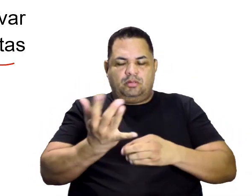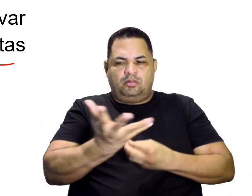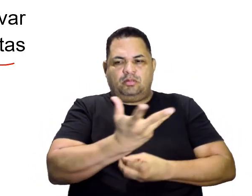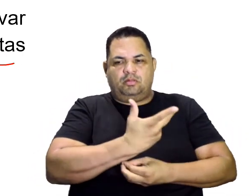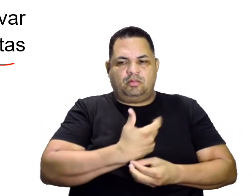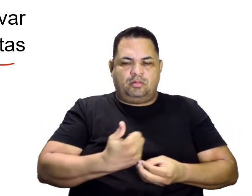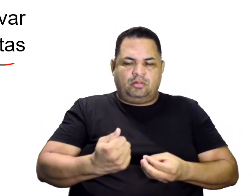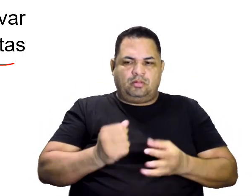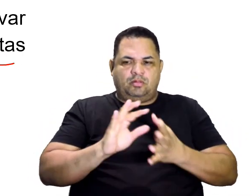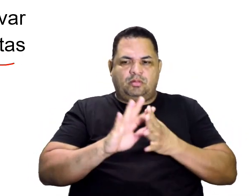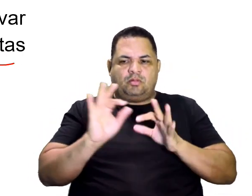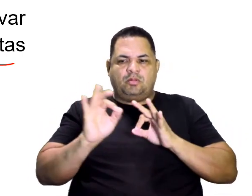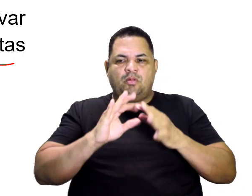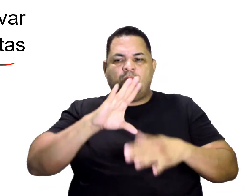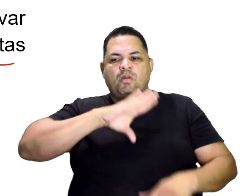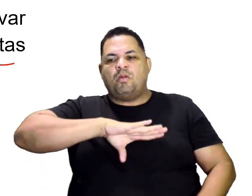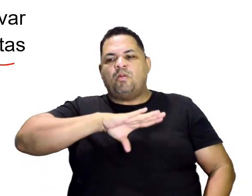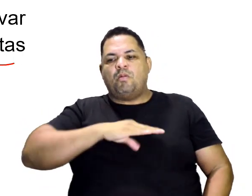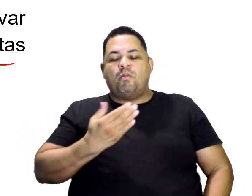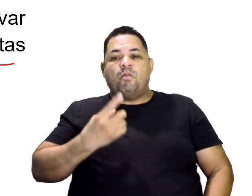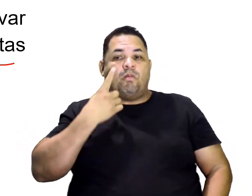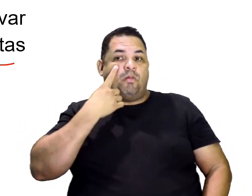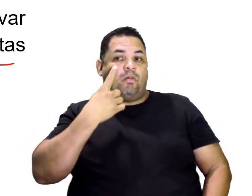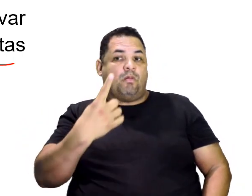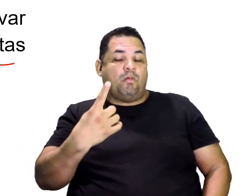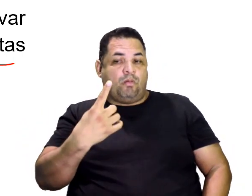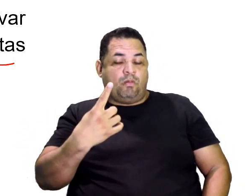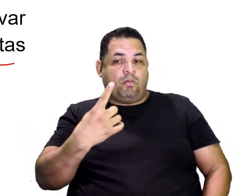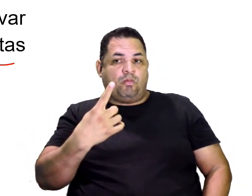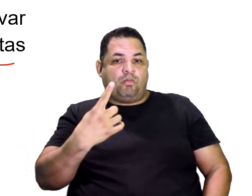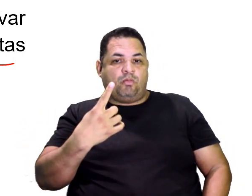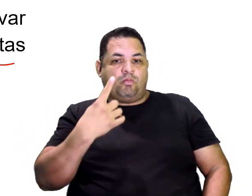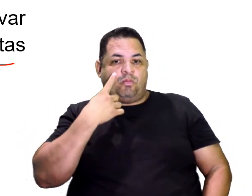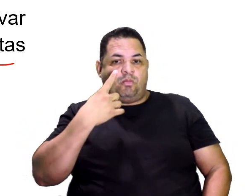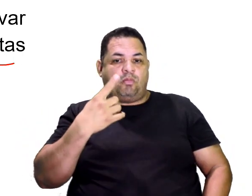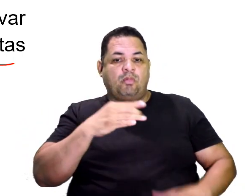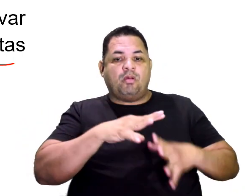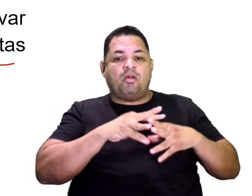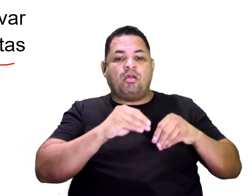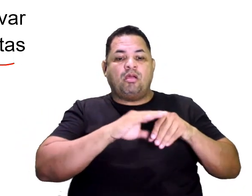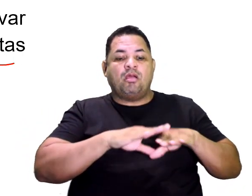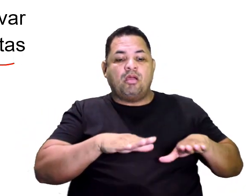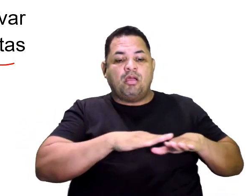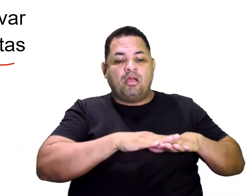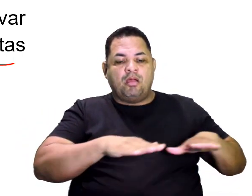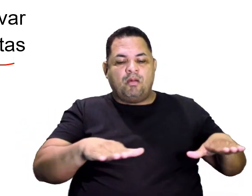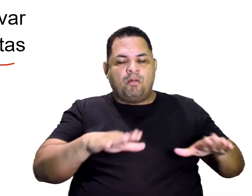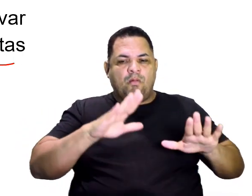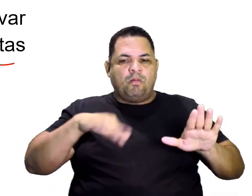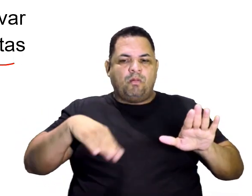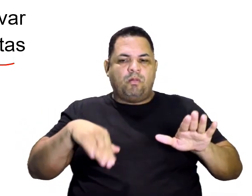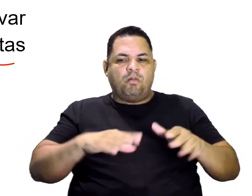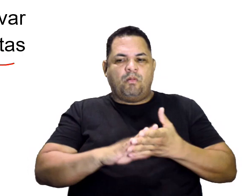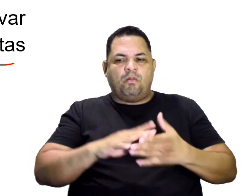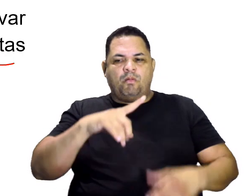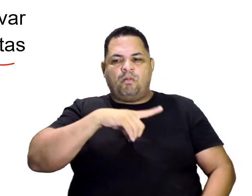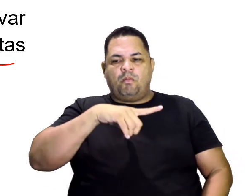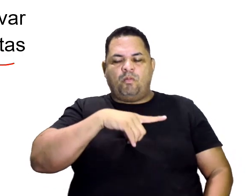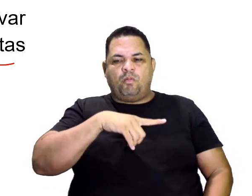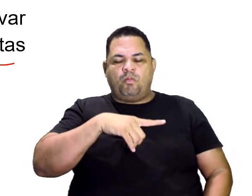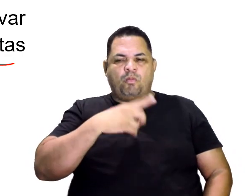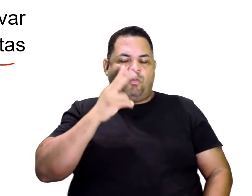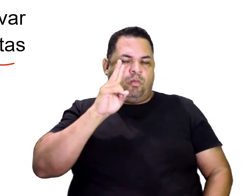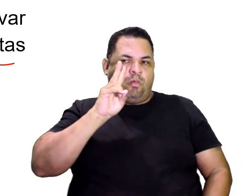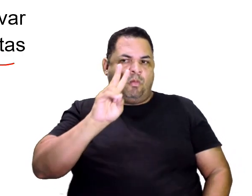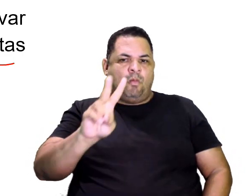era o português vendo a terra, né, a chegada, ou então teve aquele lá